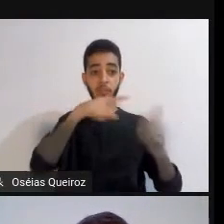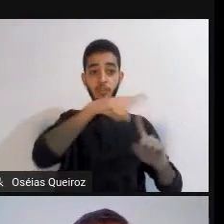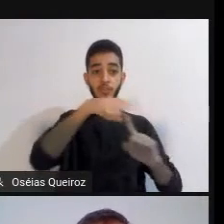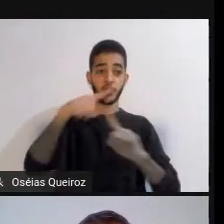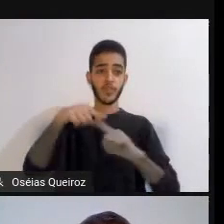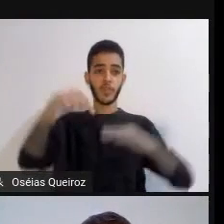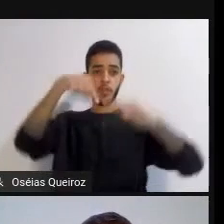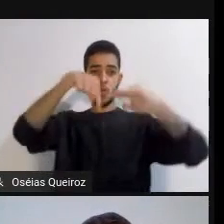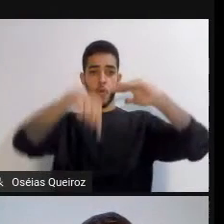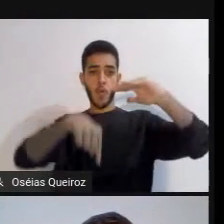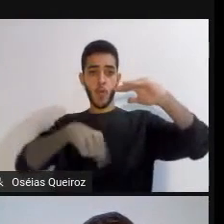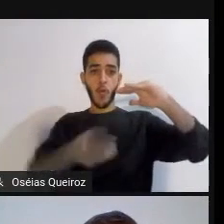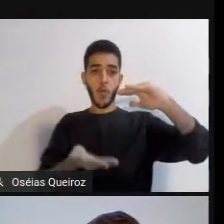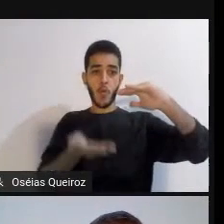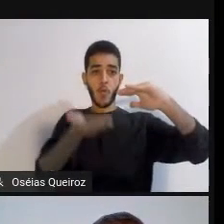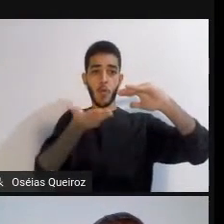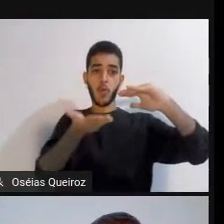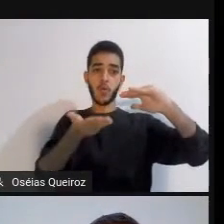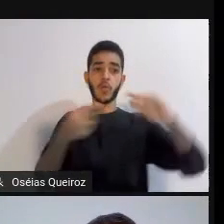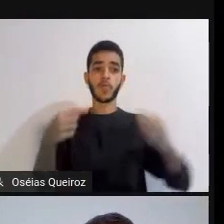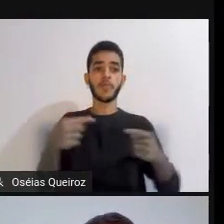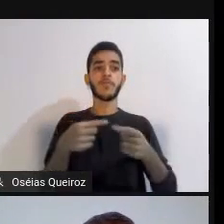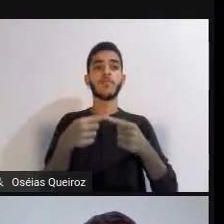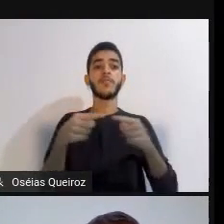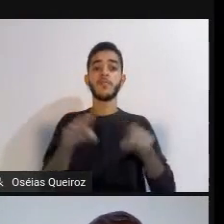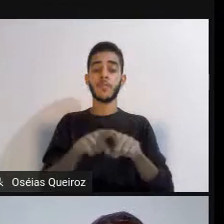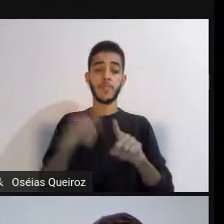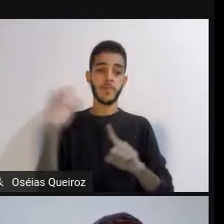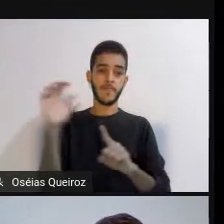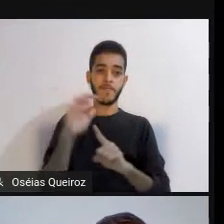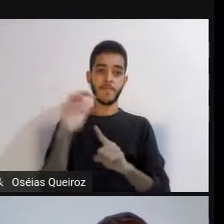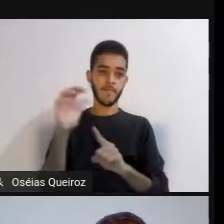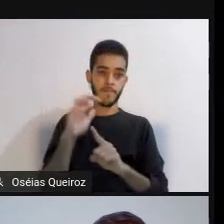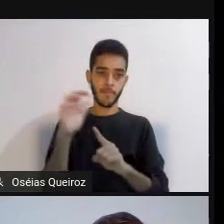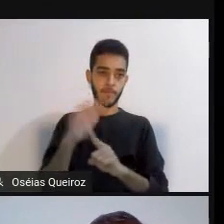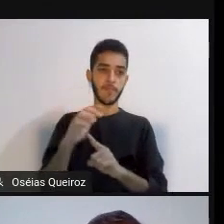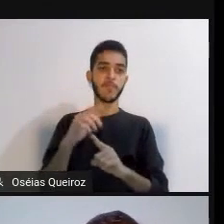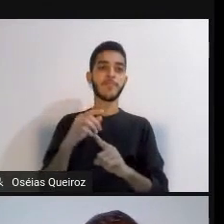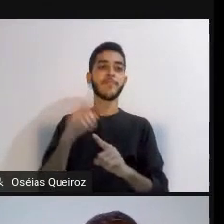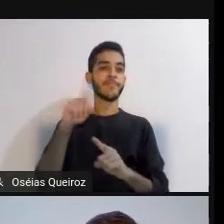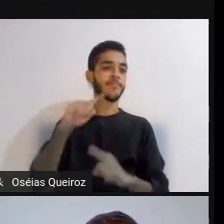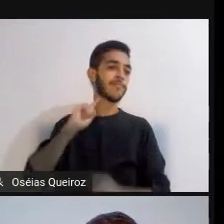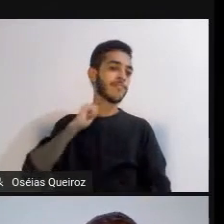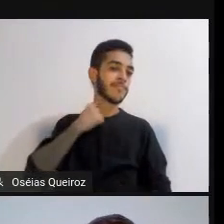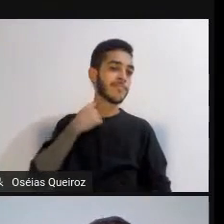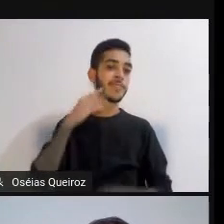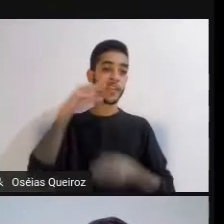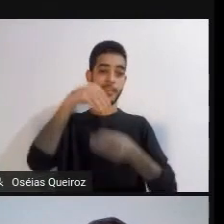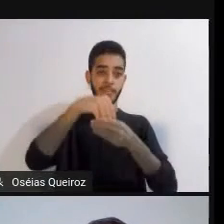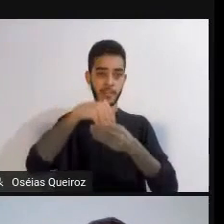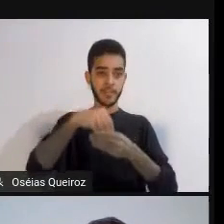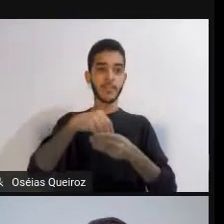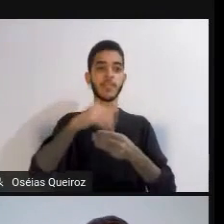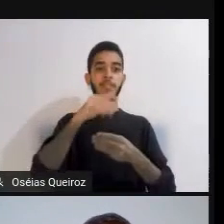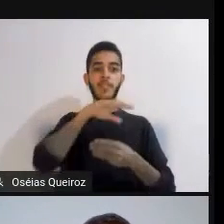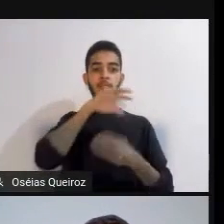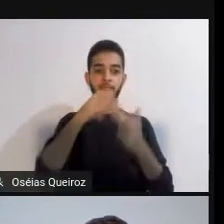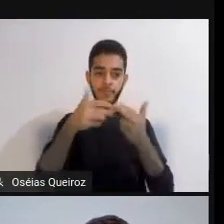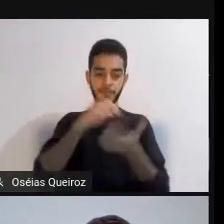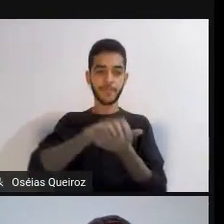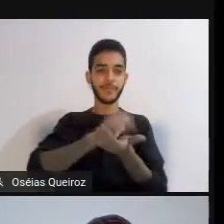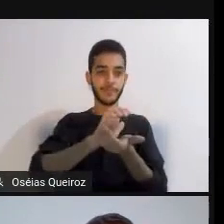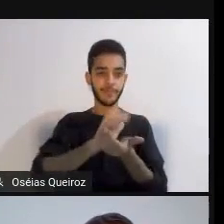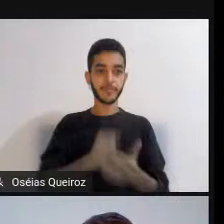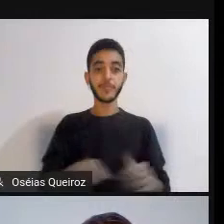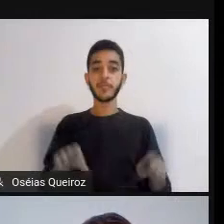está relacionado à influência desses contaminantes nesses organismos. Outros fatores que